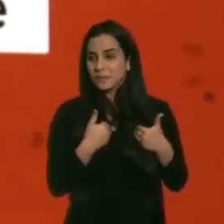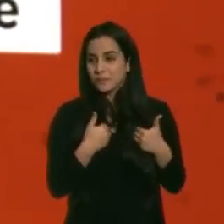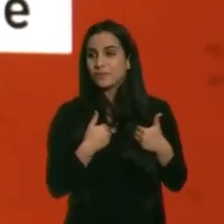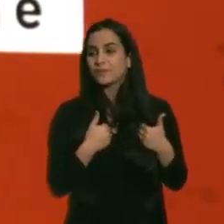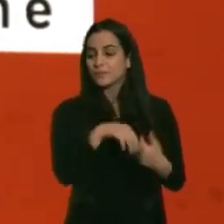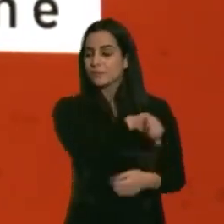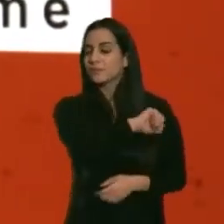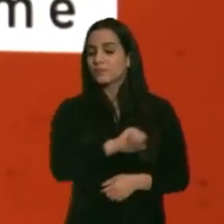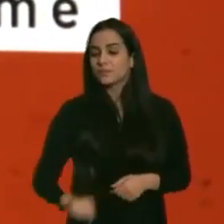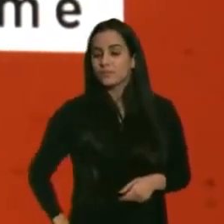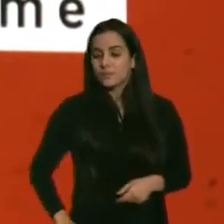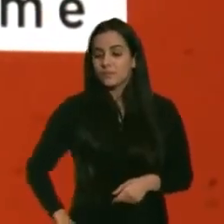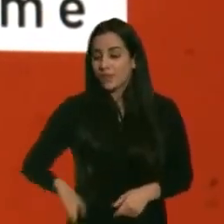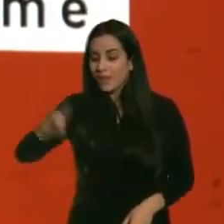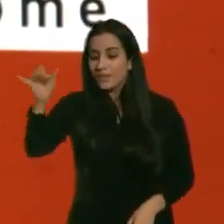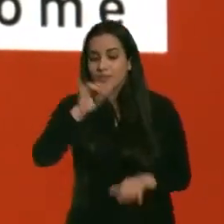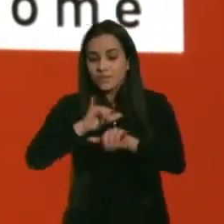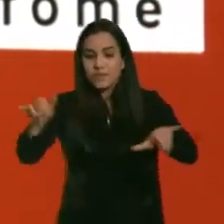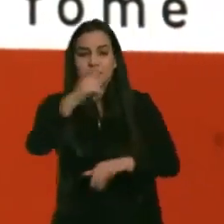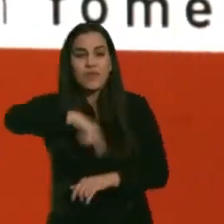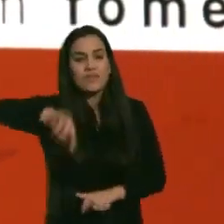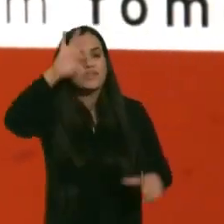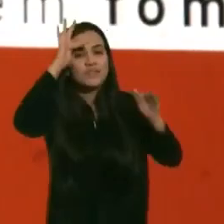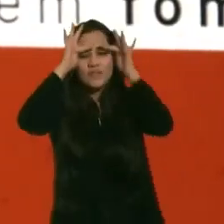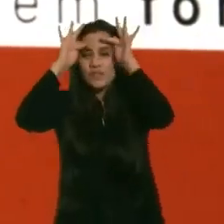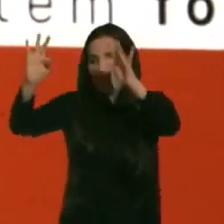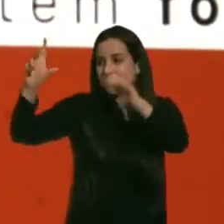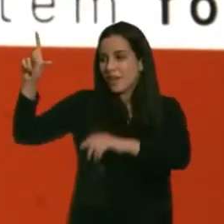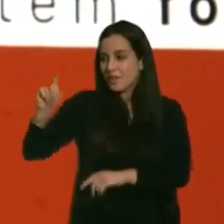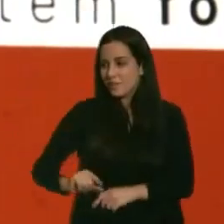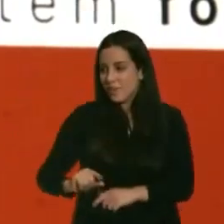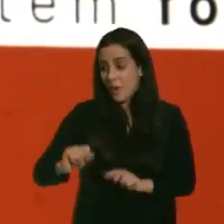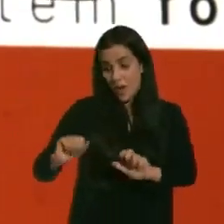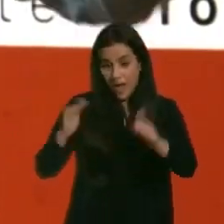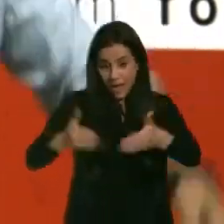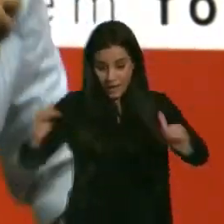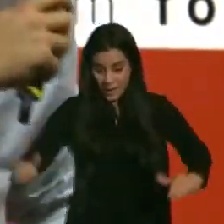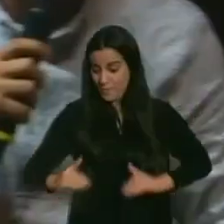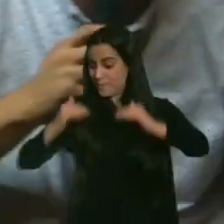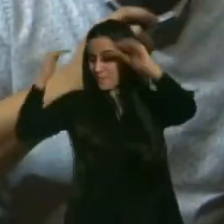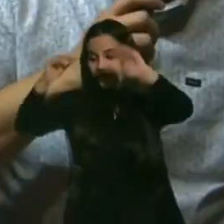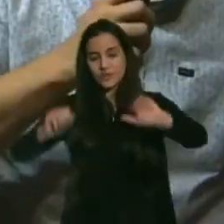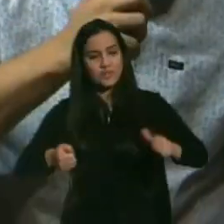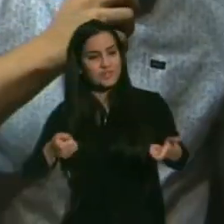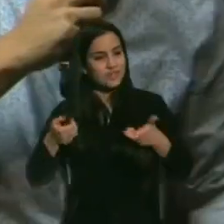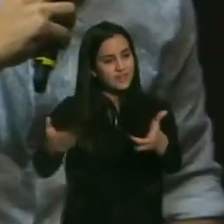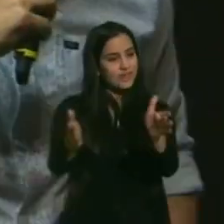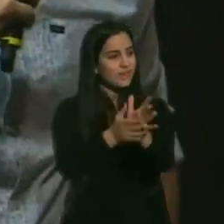Senhor. Ele te dirá: foste fiel no pouco, sobre o muito te colocarei. Aleluia!